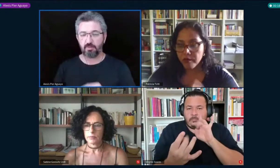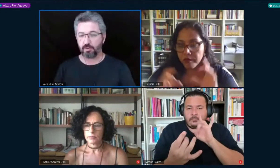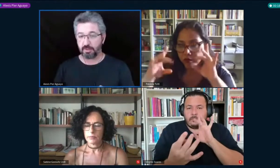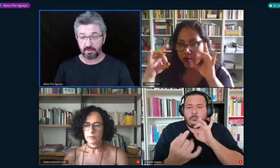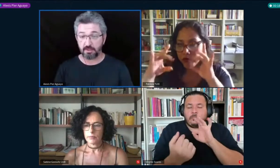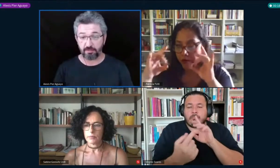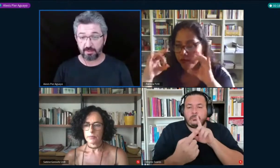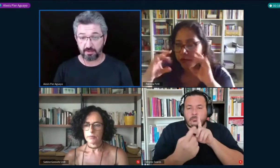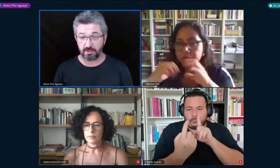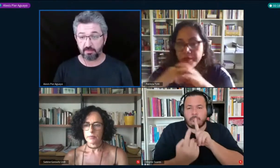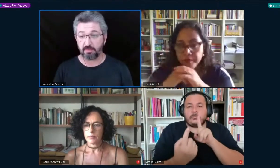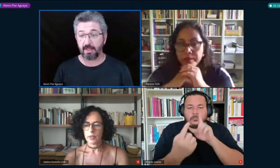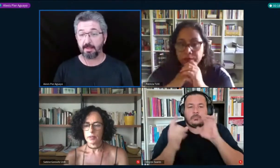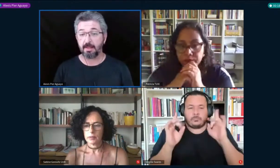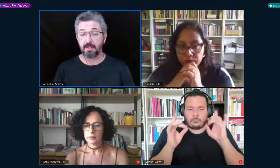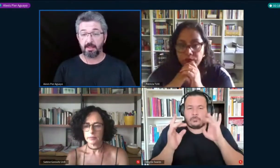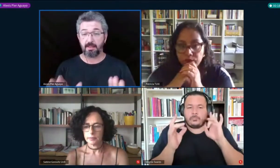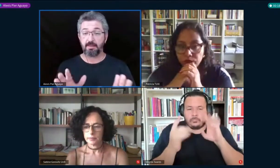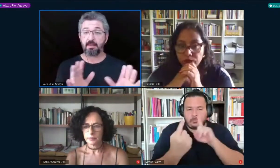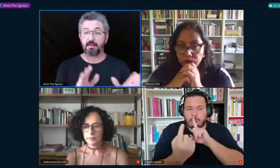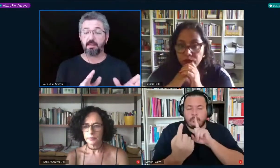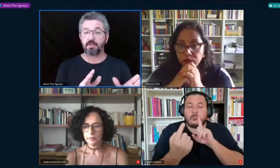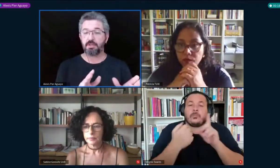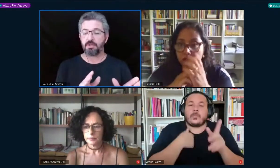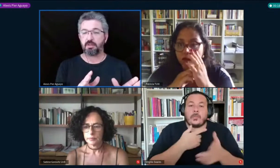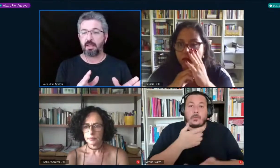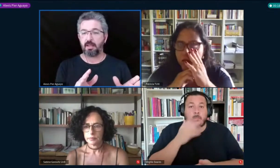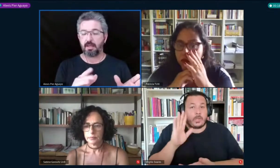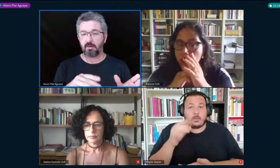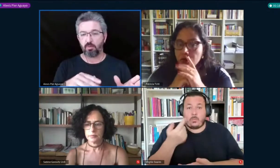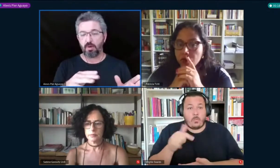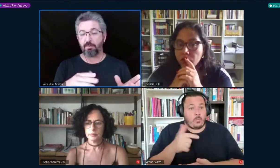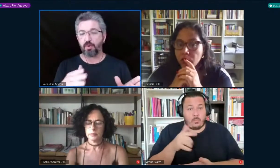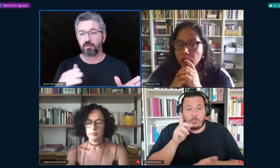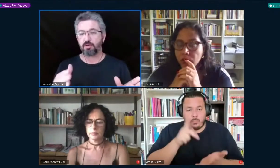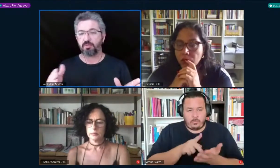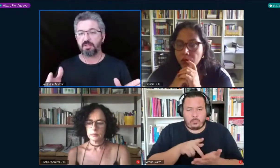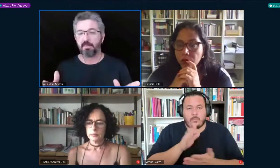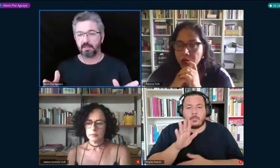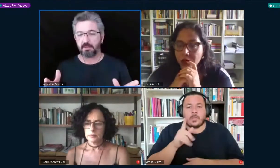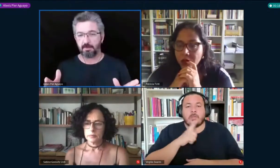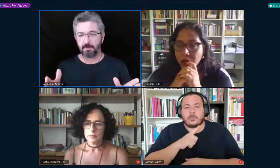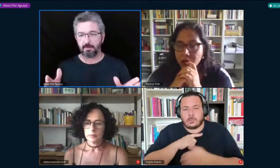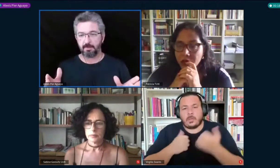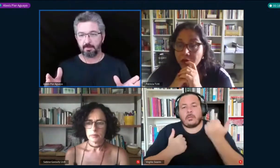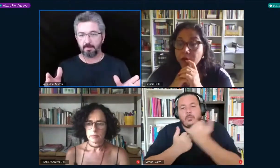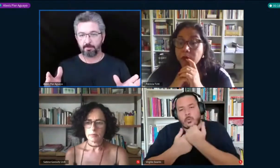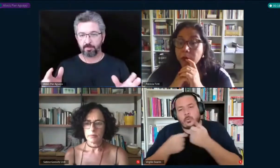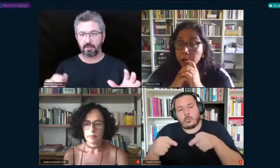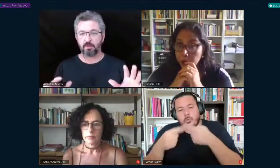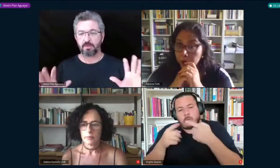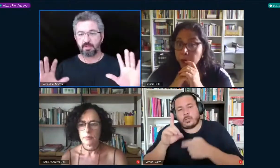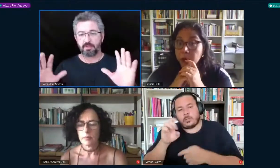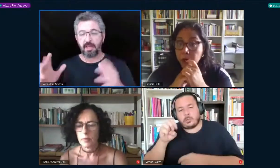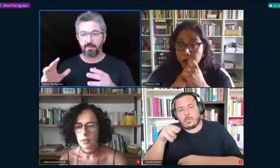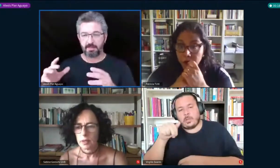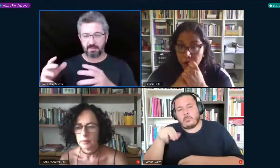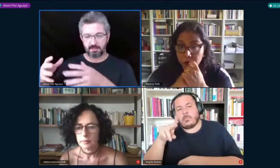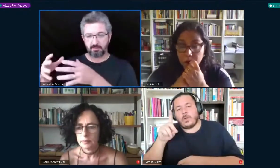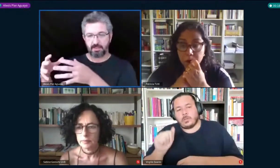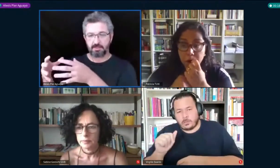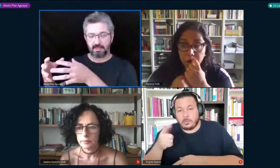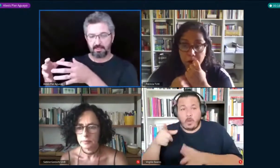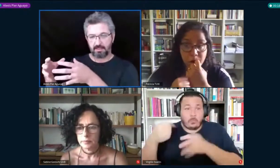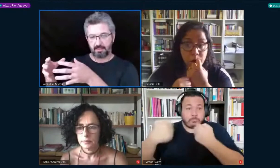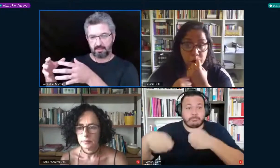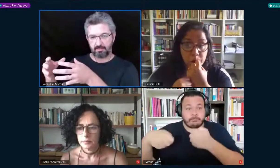um frente ao outro. Isso, de fato, a gente não tem. Entretanto, a gente tem o apoio sob demanda. Os intérpretes